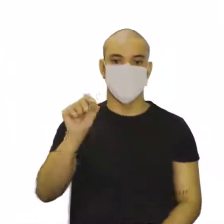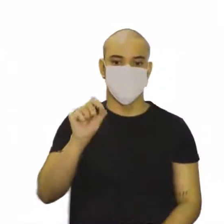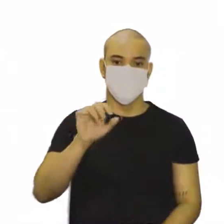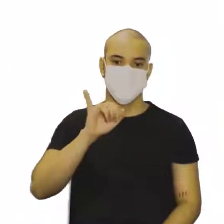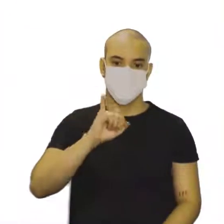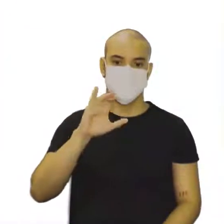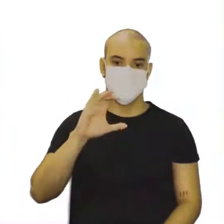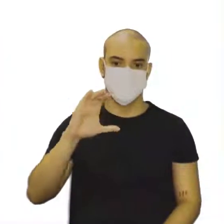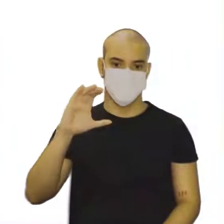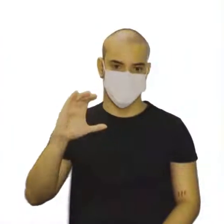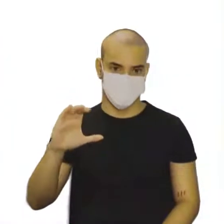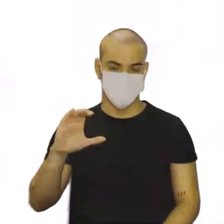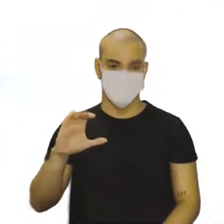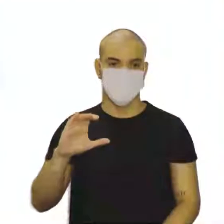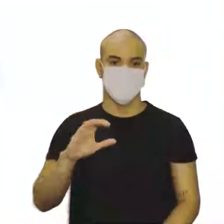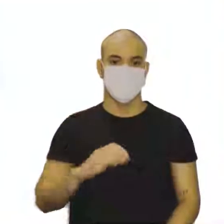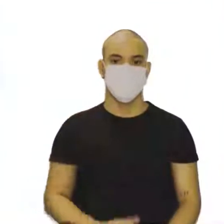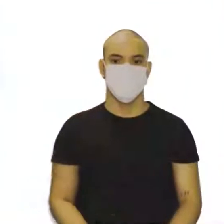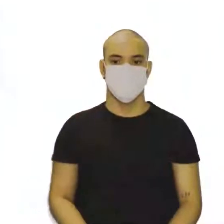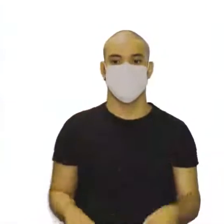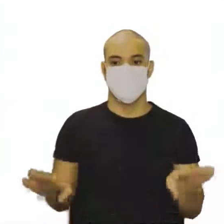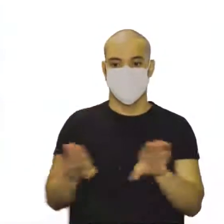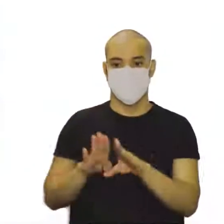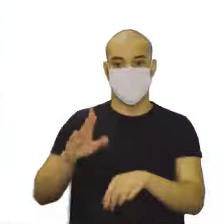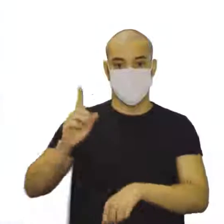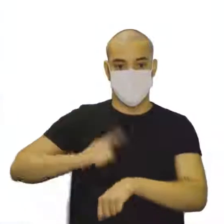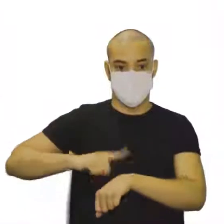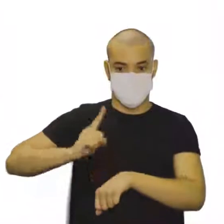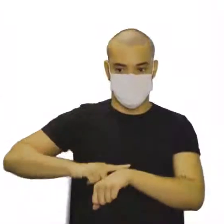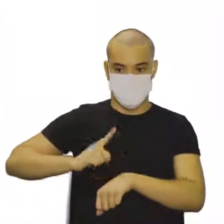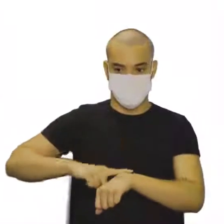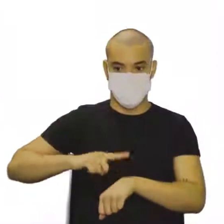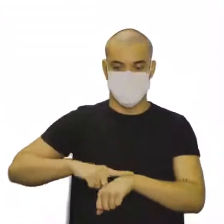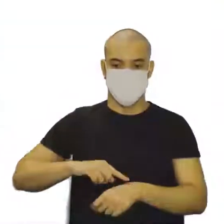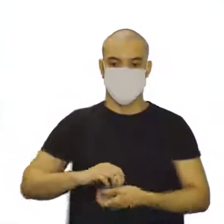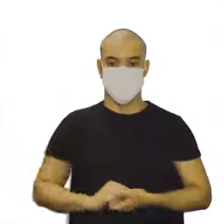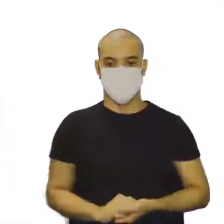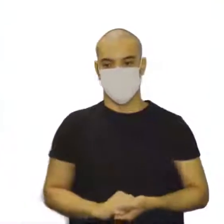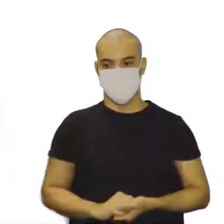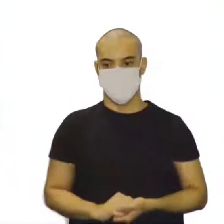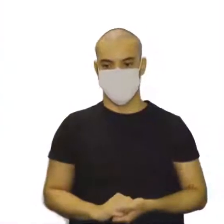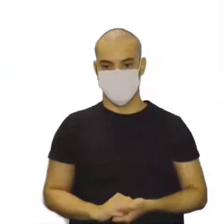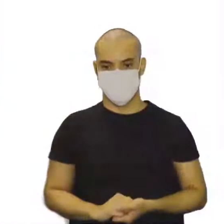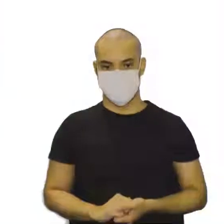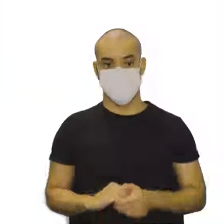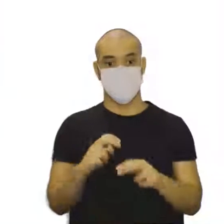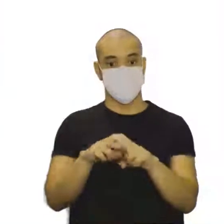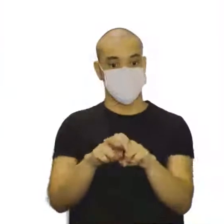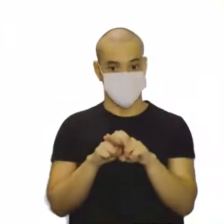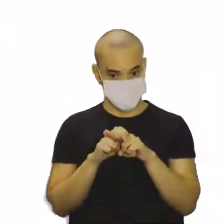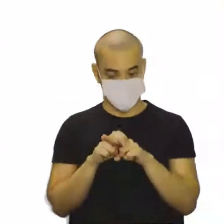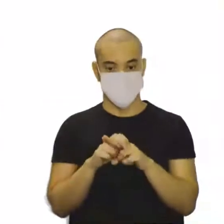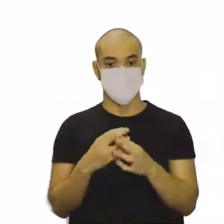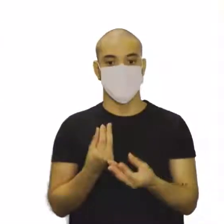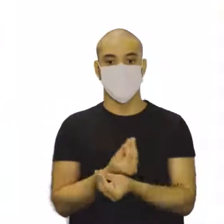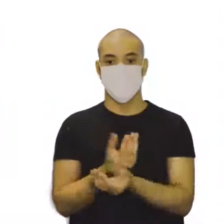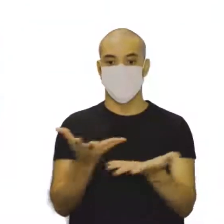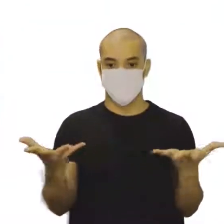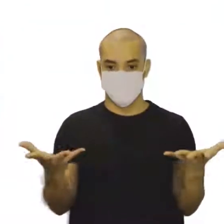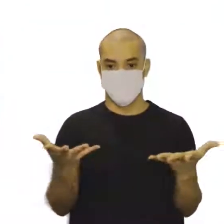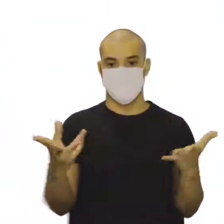da corrente de curto-circuito e do tempo aqui, tá bom, pessoal? Portanto, para uma dada corrente